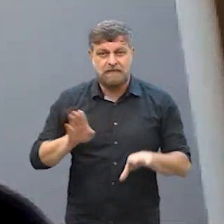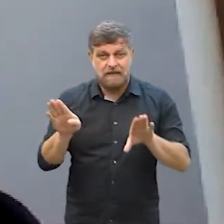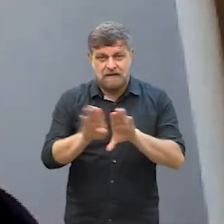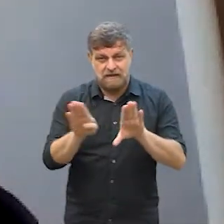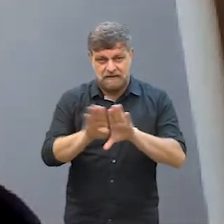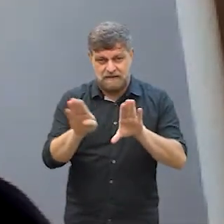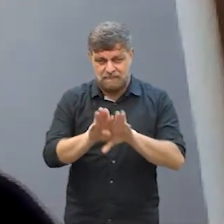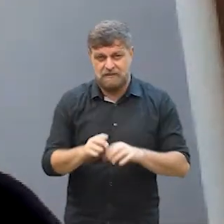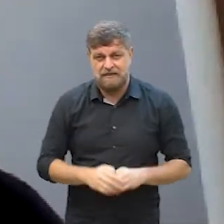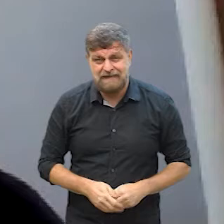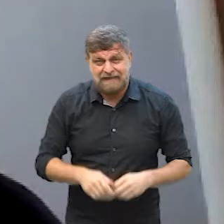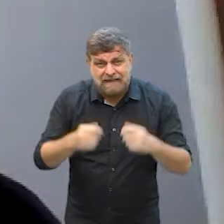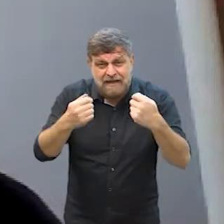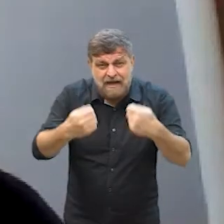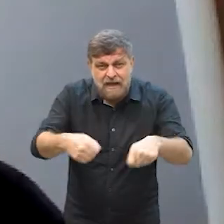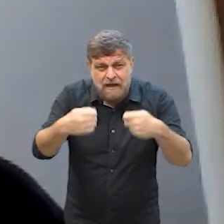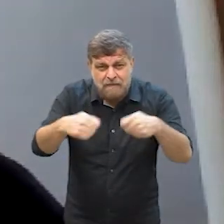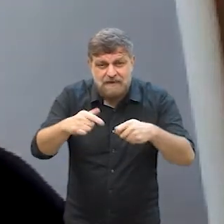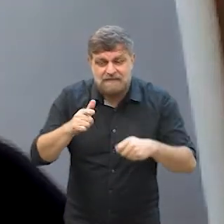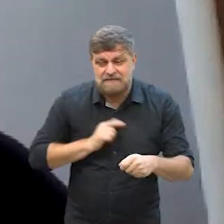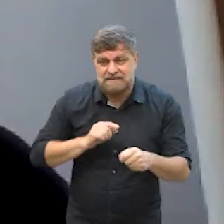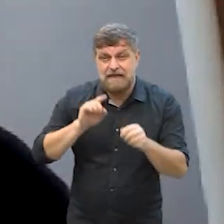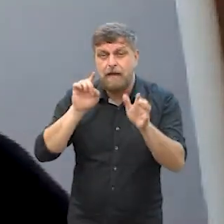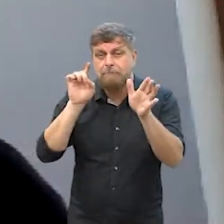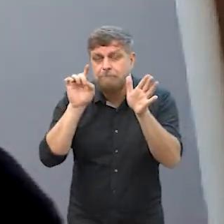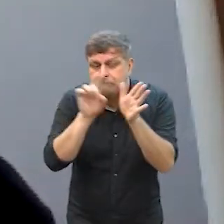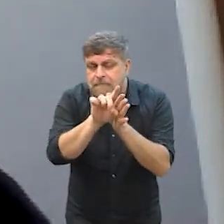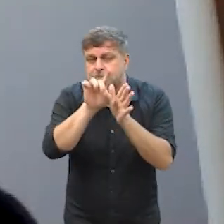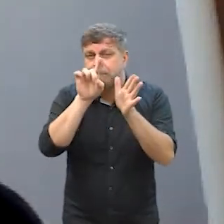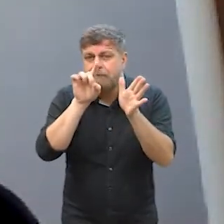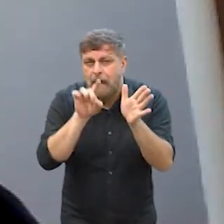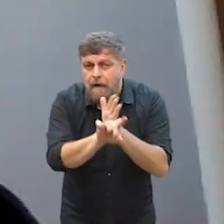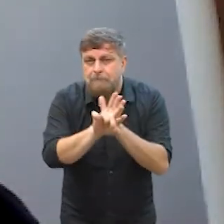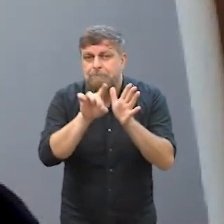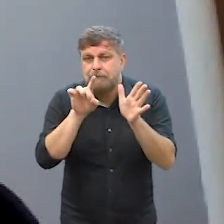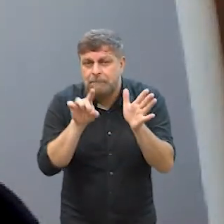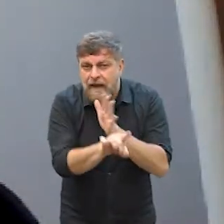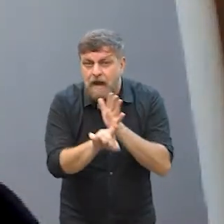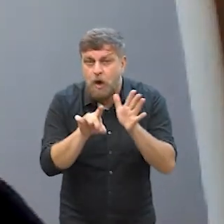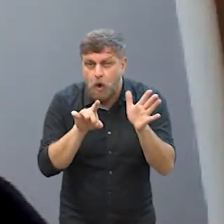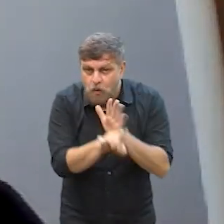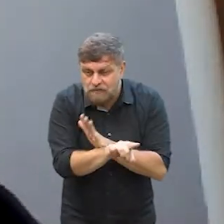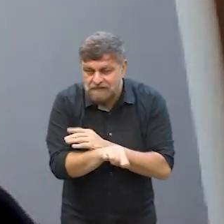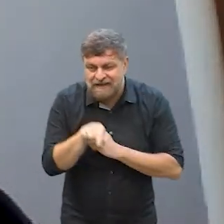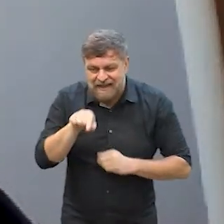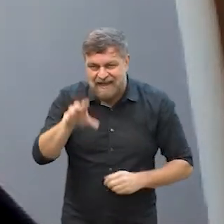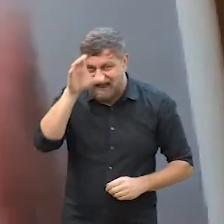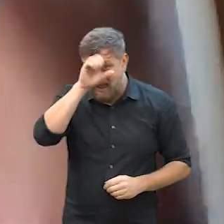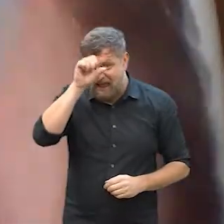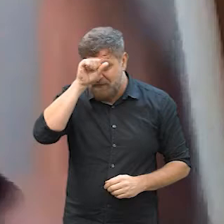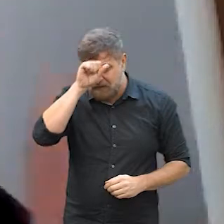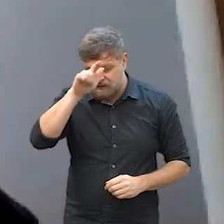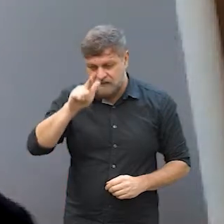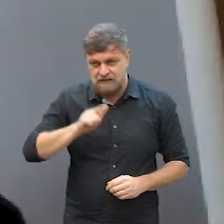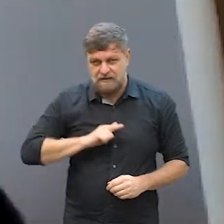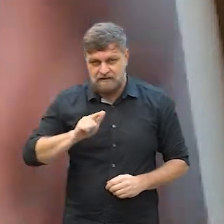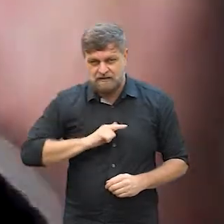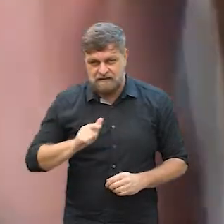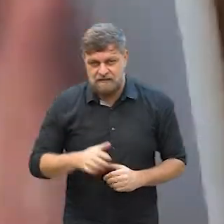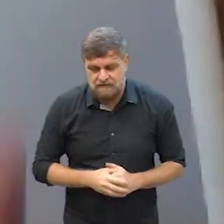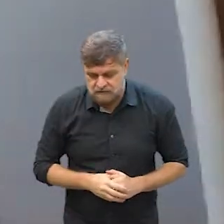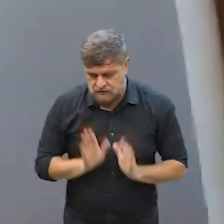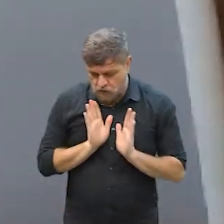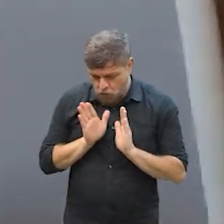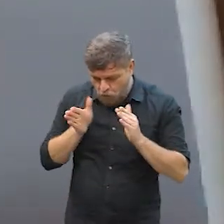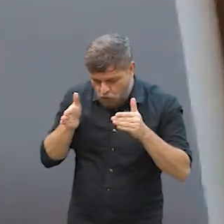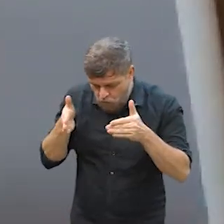educador precisa fazer as perguntas certas, né? E deixar as spotlights, né, que é